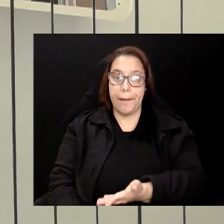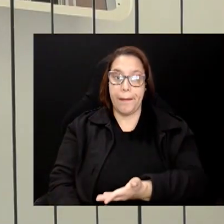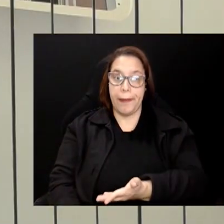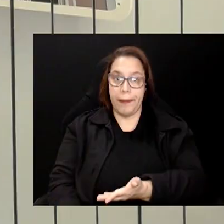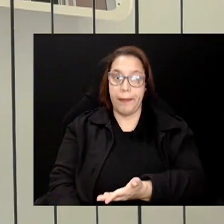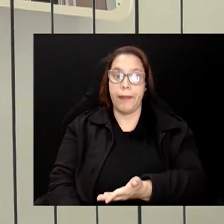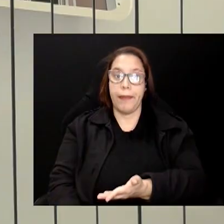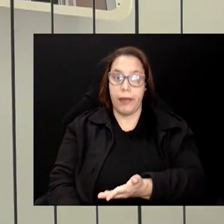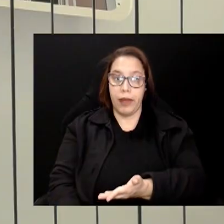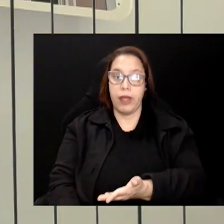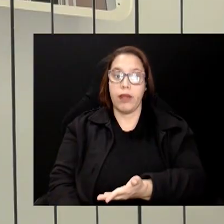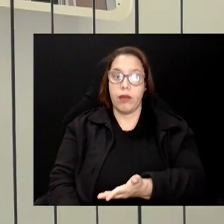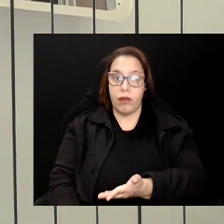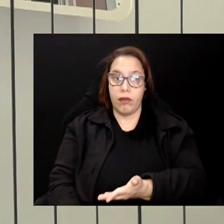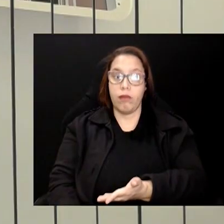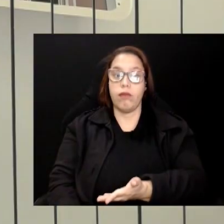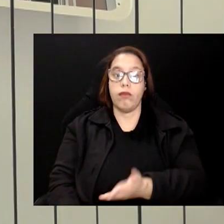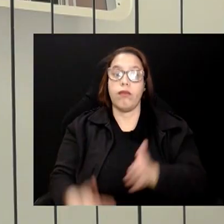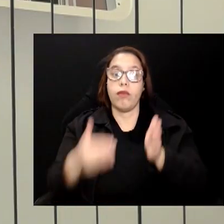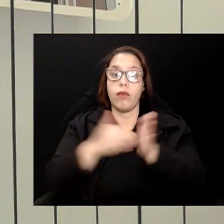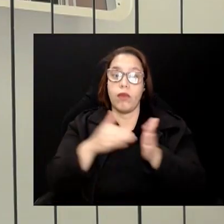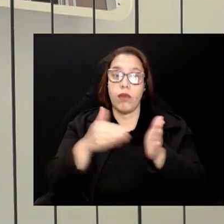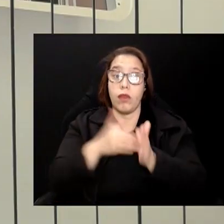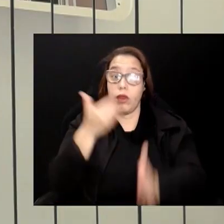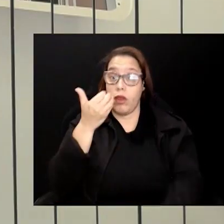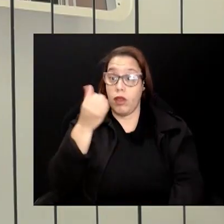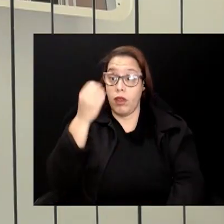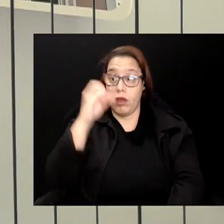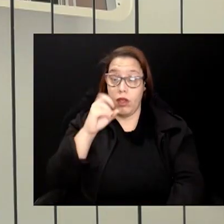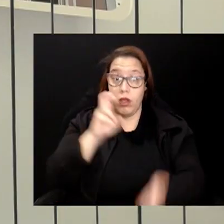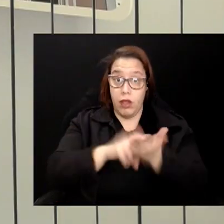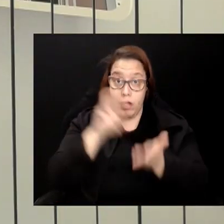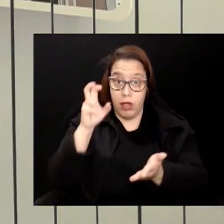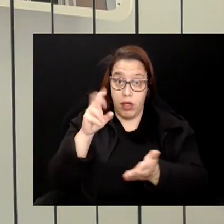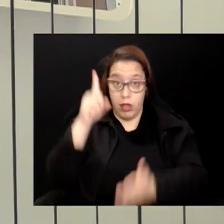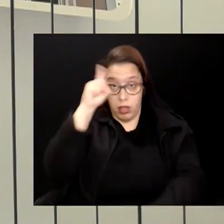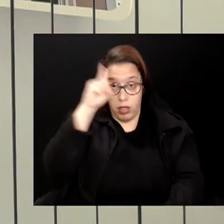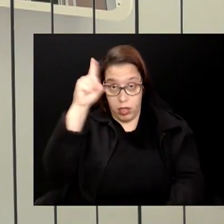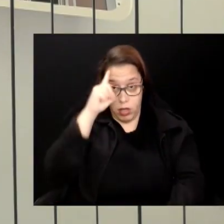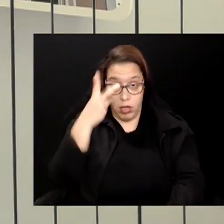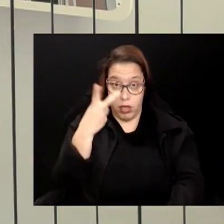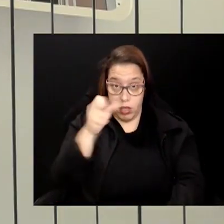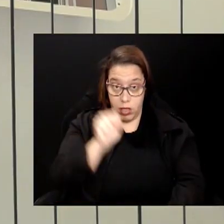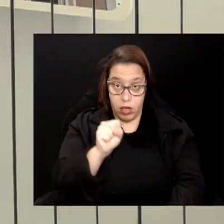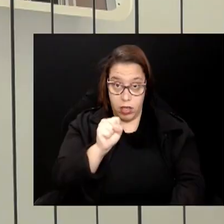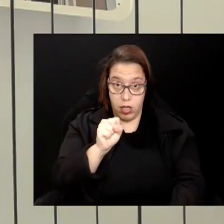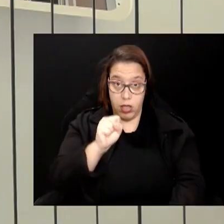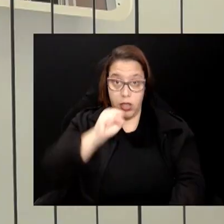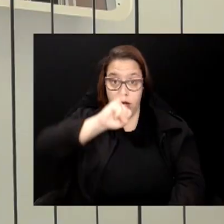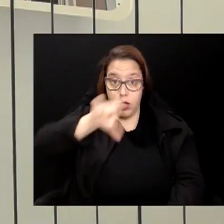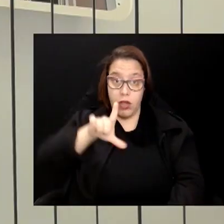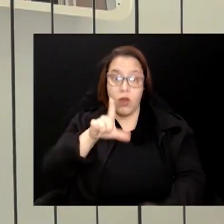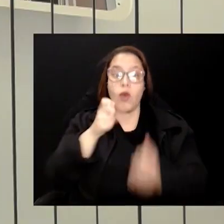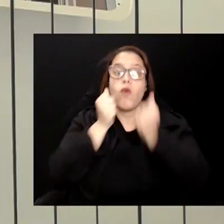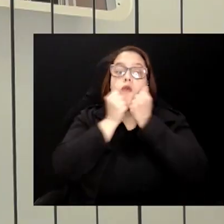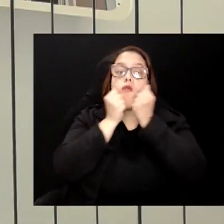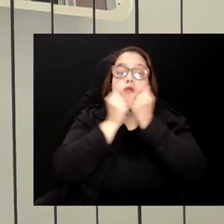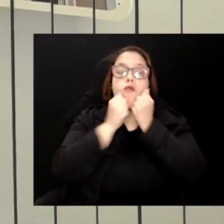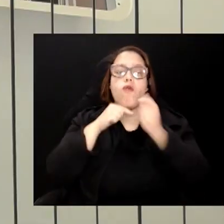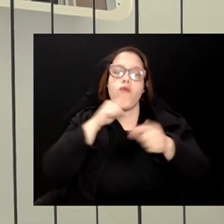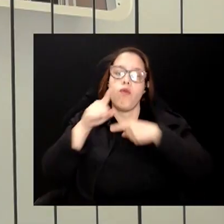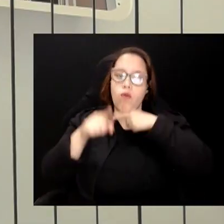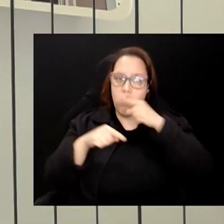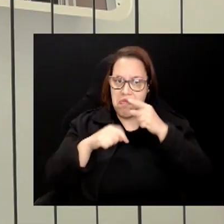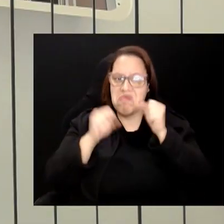campinas.sp.gov.br/licitações/home, até às 10 horas da manhã do dia 28 de julho. Dúvidas podem ser sanadas